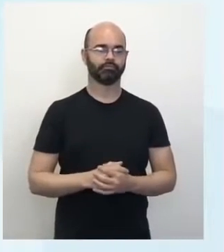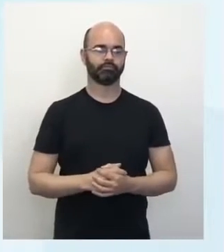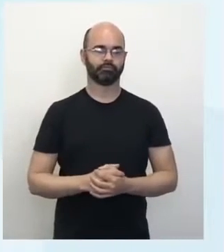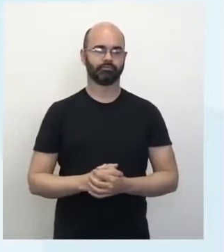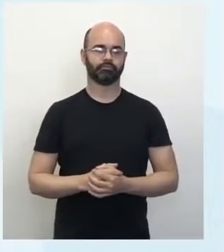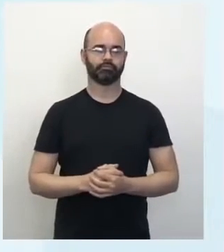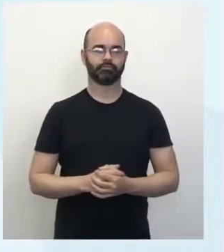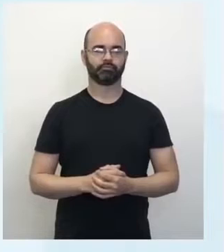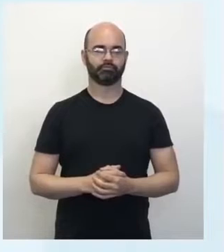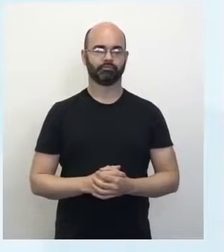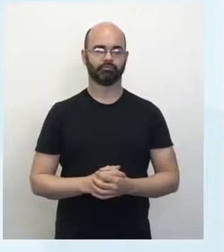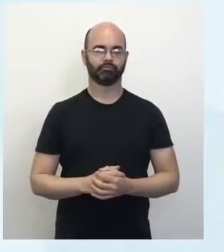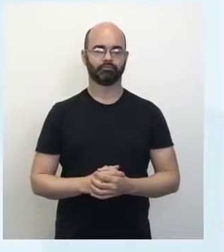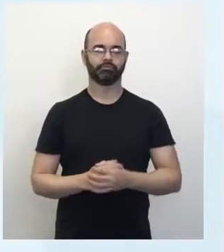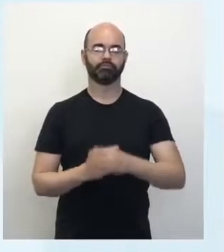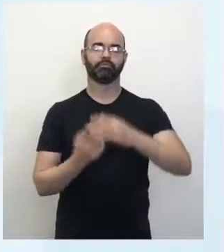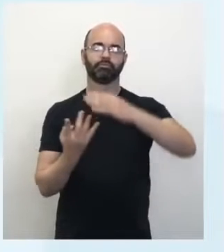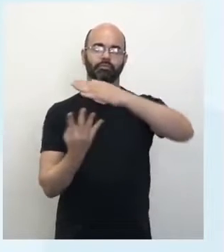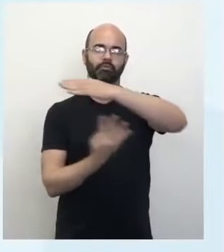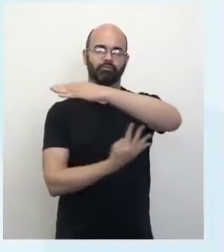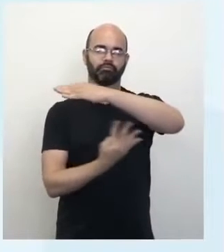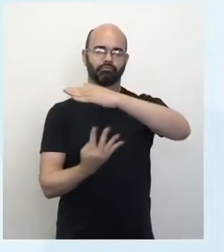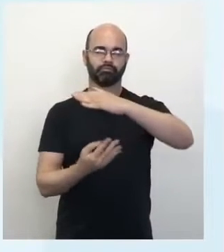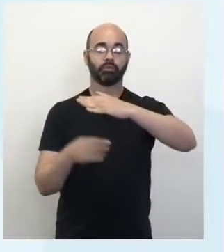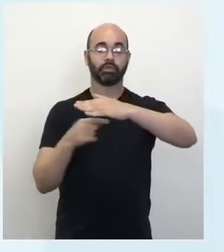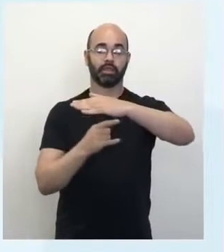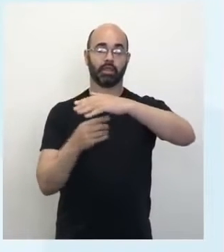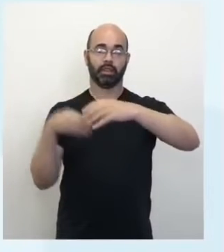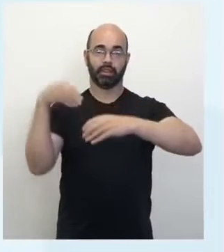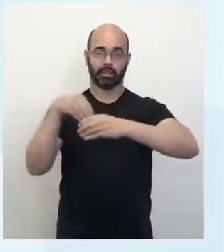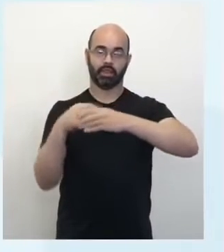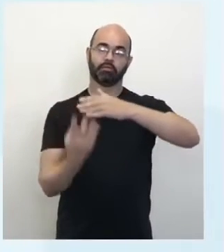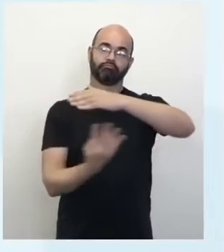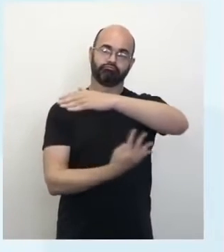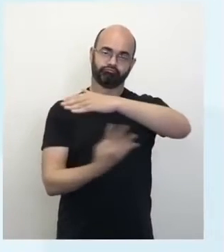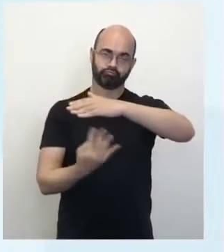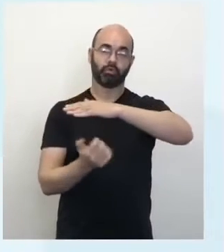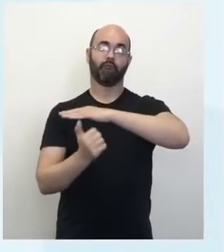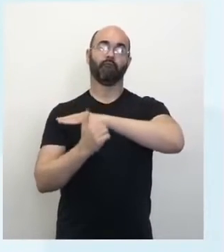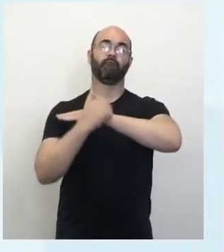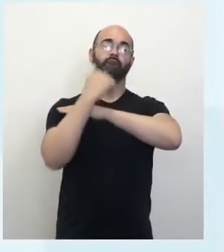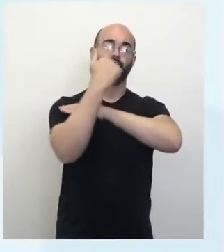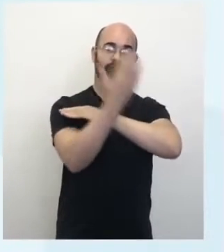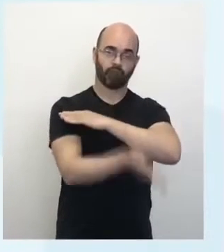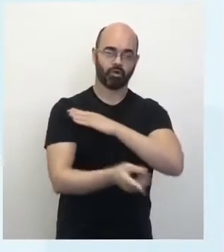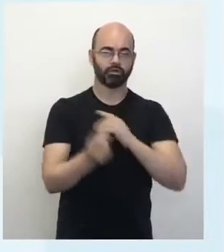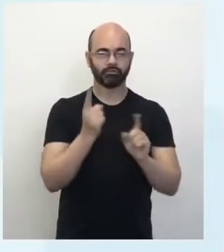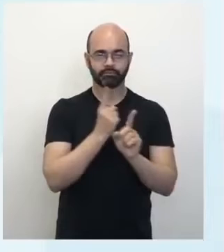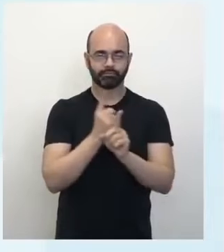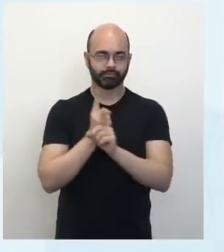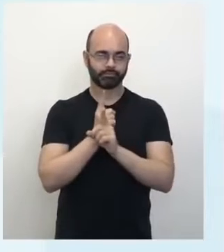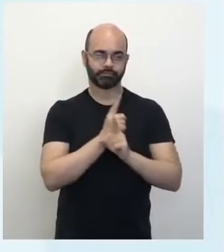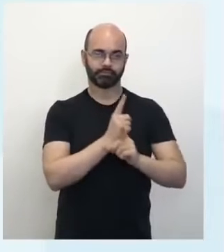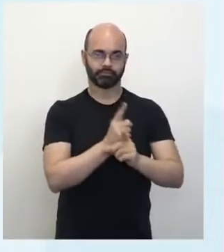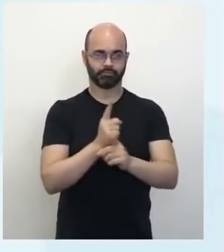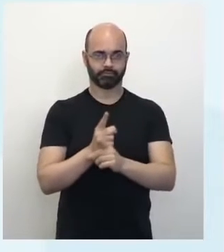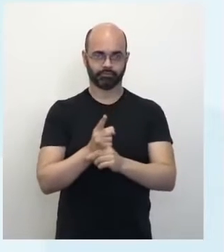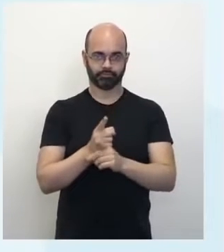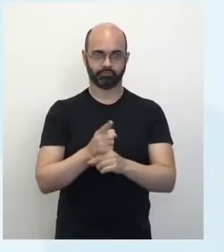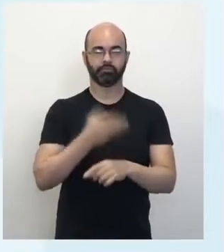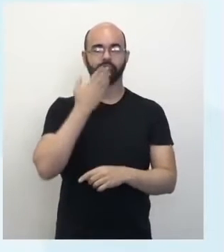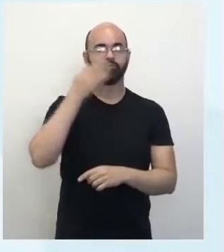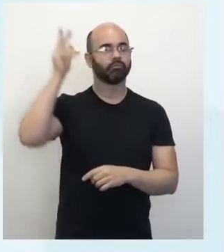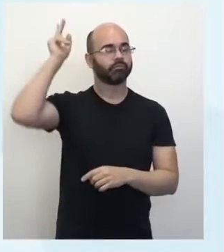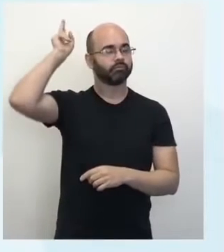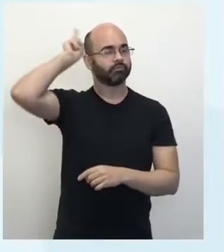Identificar os processos migratórios internos e externos, reconhecendo as contribuições dos povos